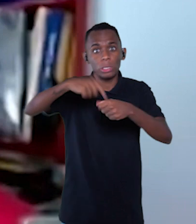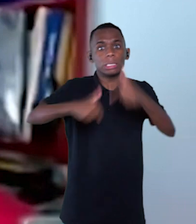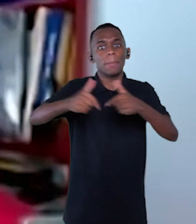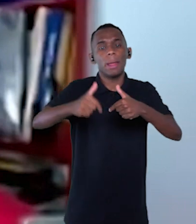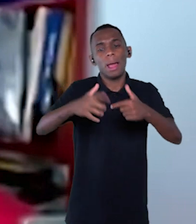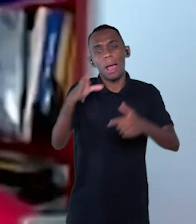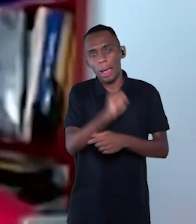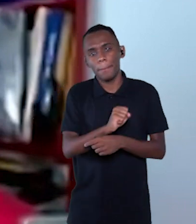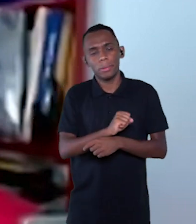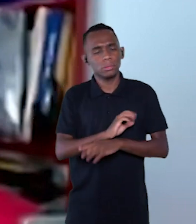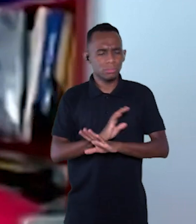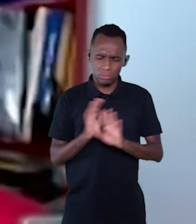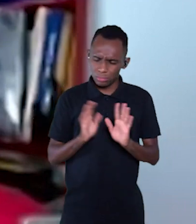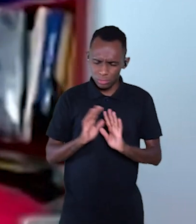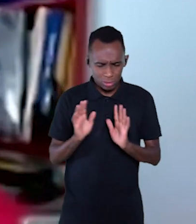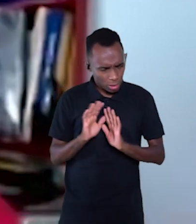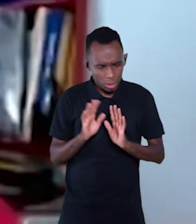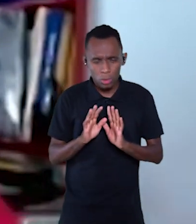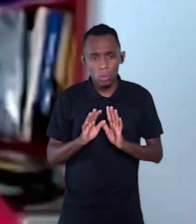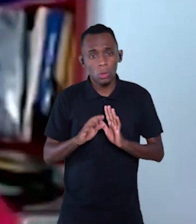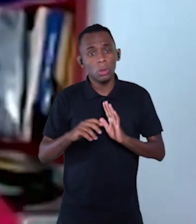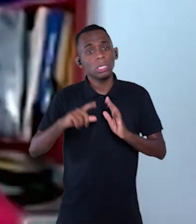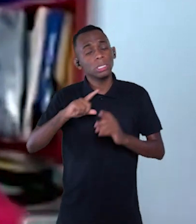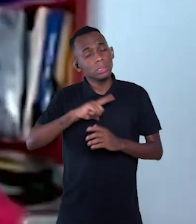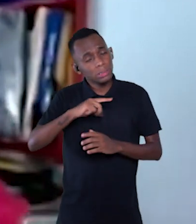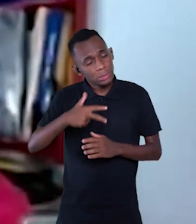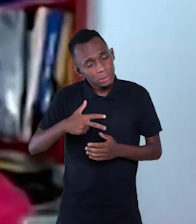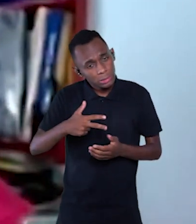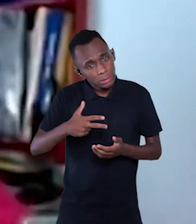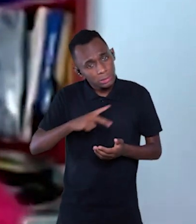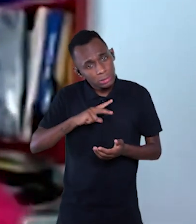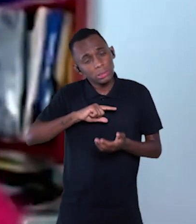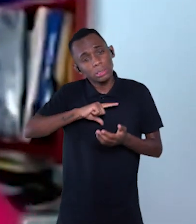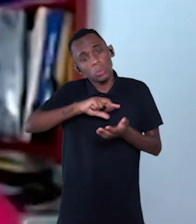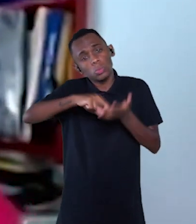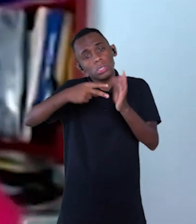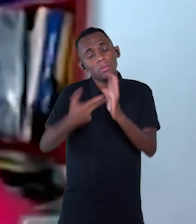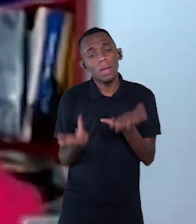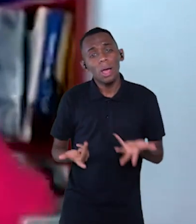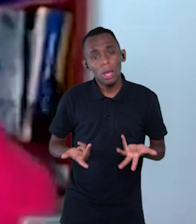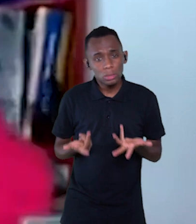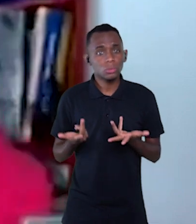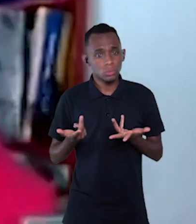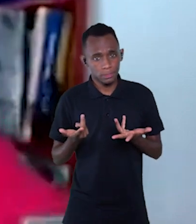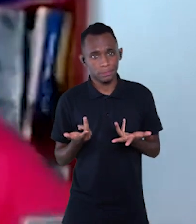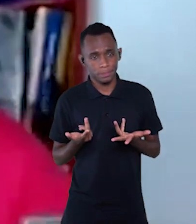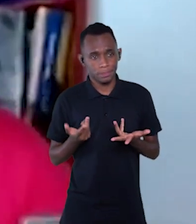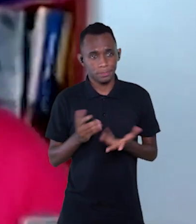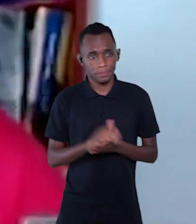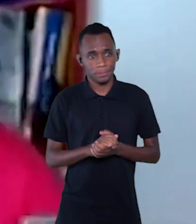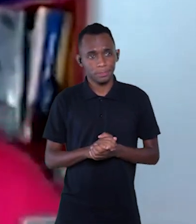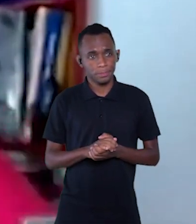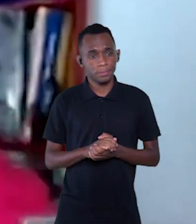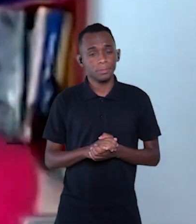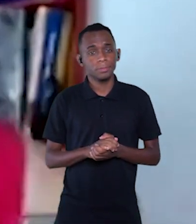muito mais complexa e avança nos seus princípios, né, em relação a esse tipo de